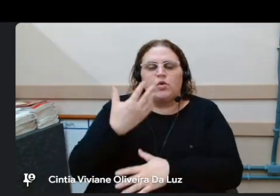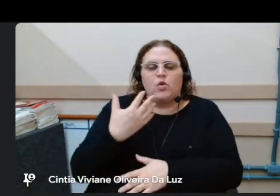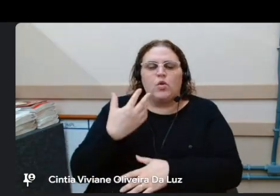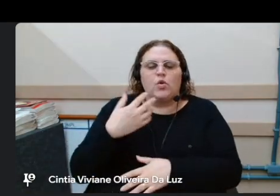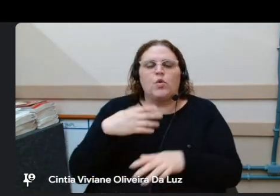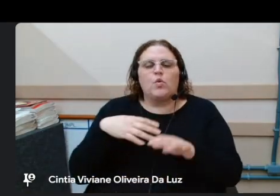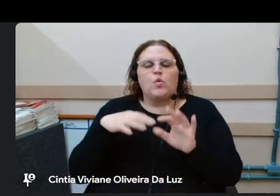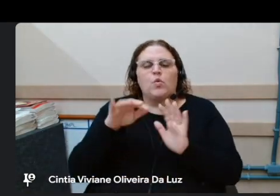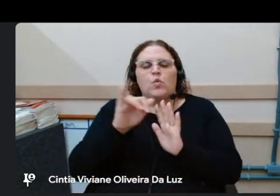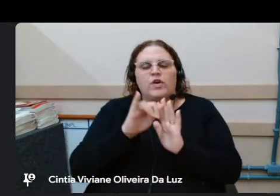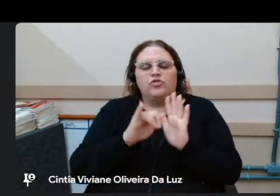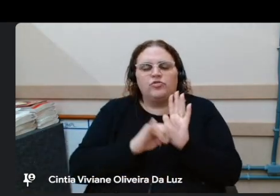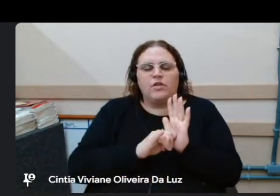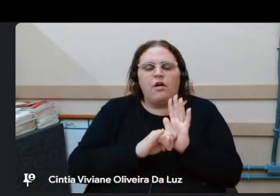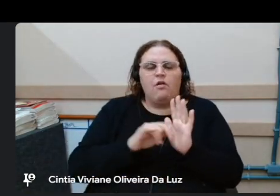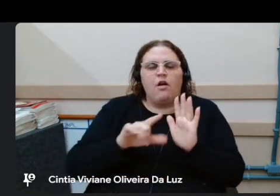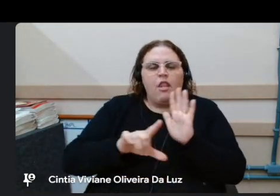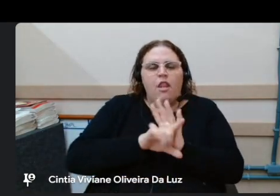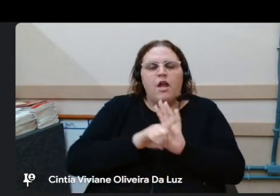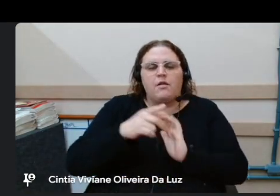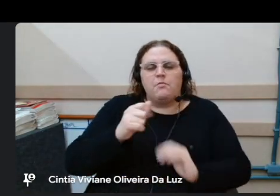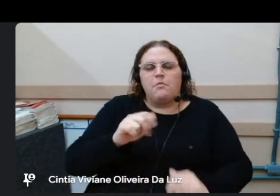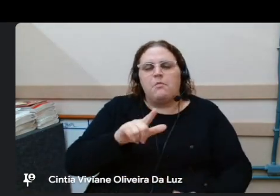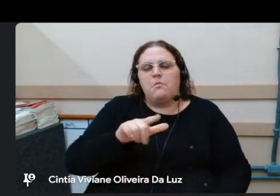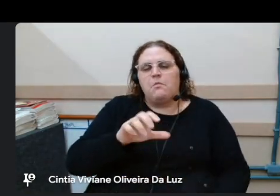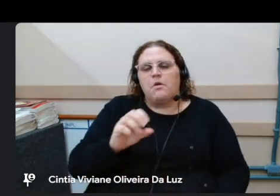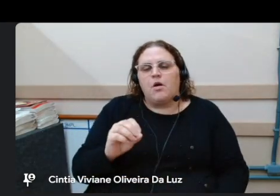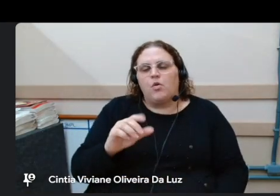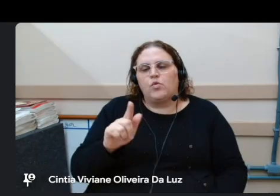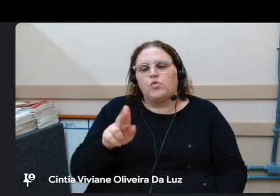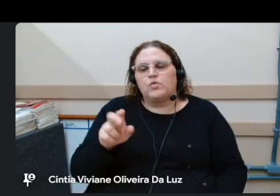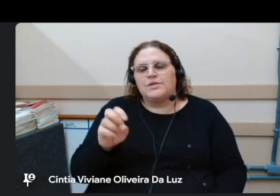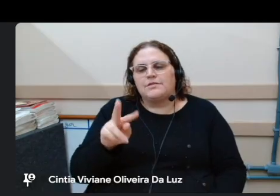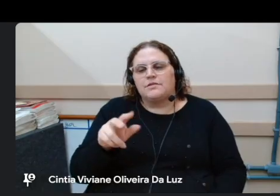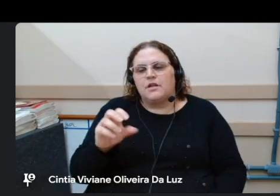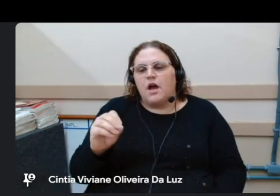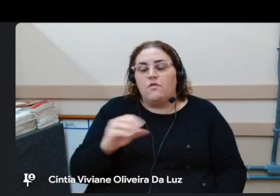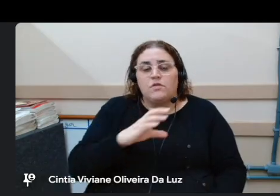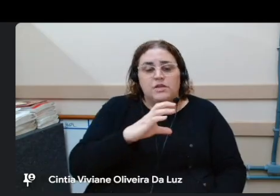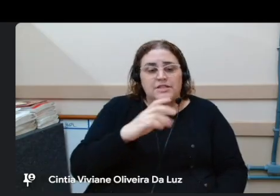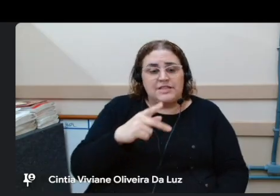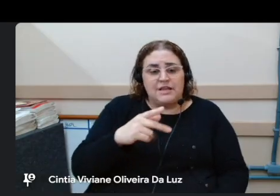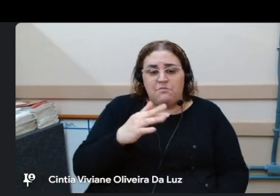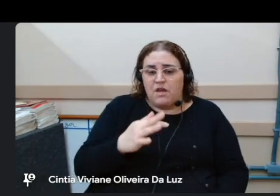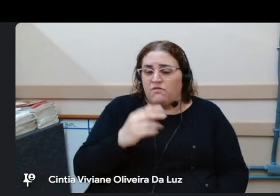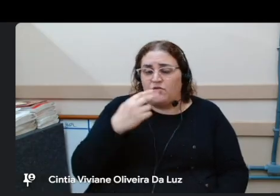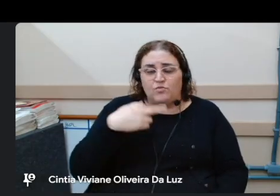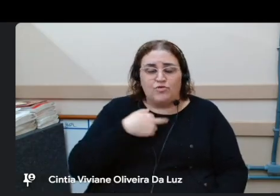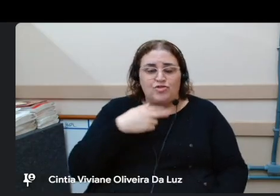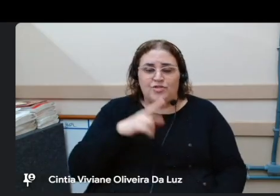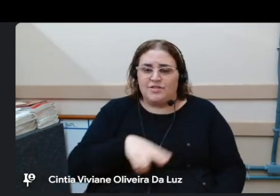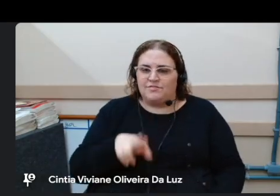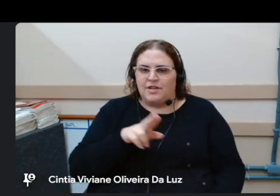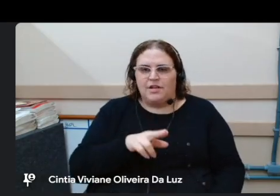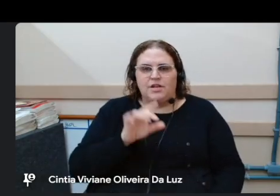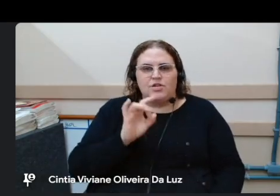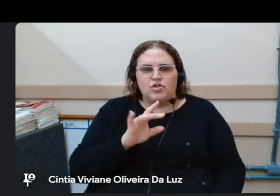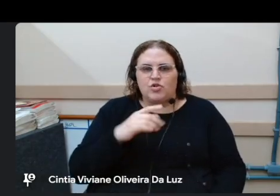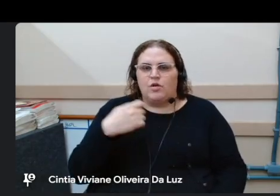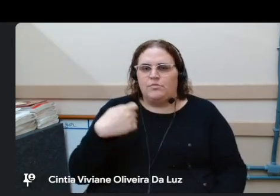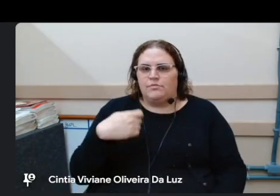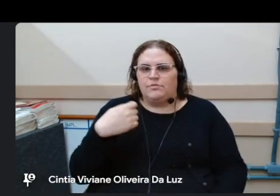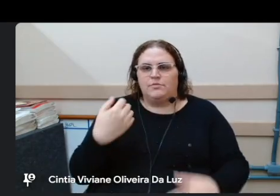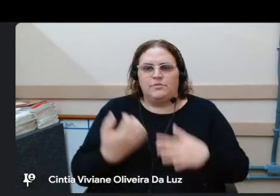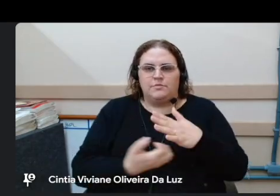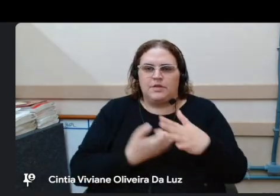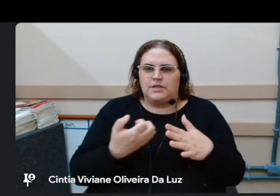edital da Lei Paulo Gustavo em que cpfs não podiam concorrer tu tinha apenas através de